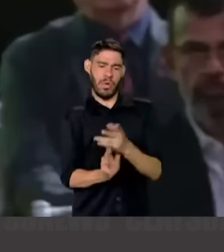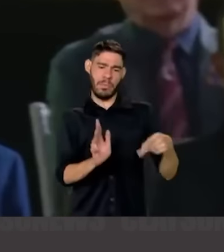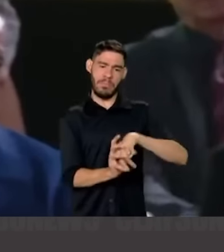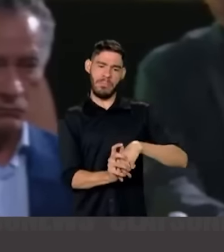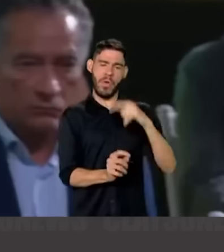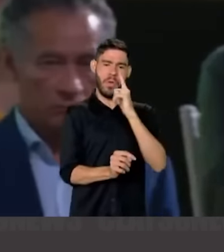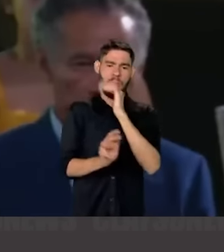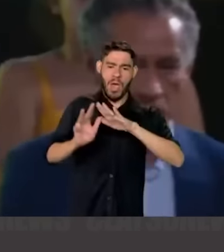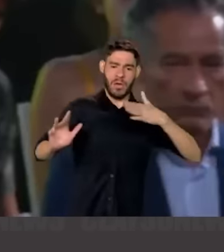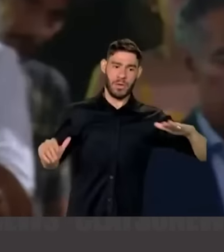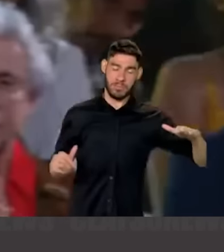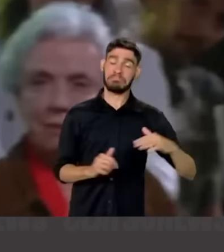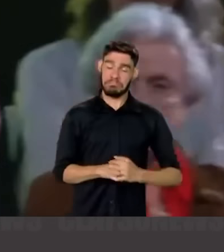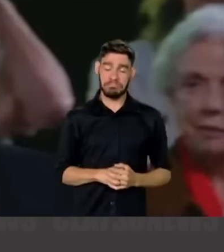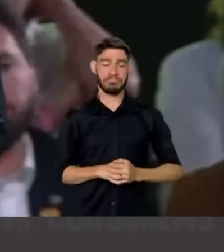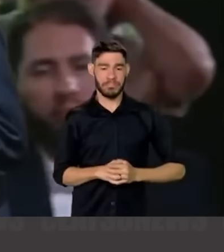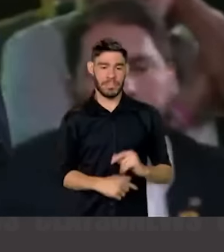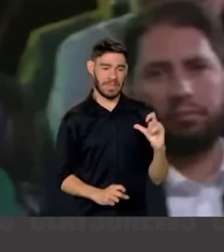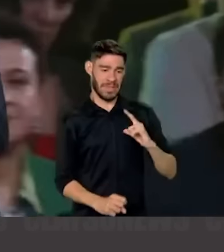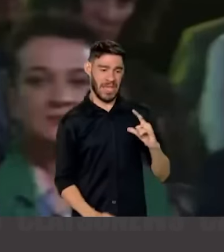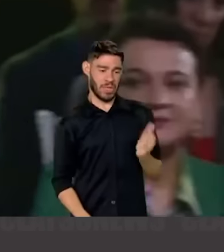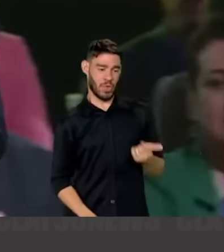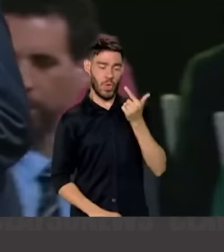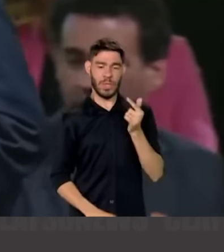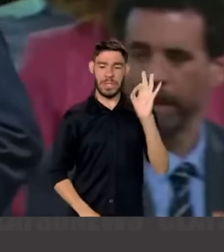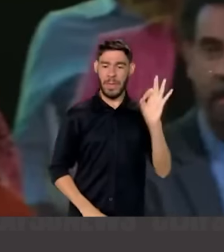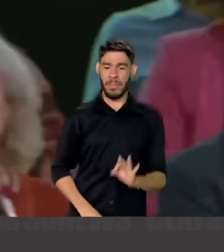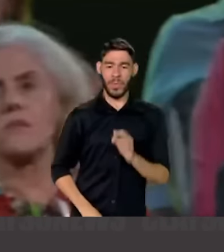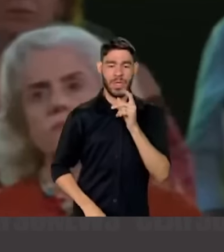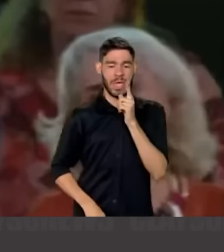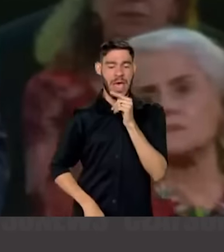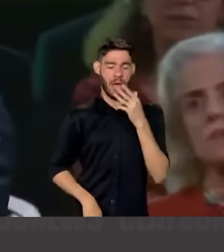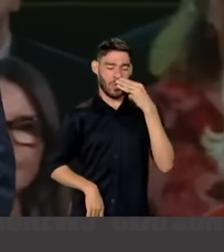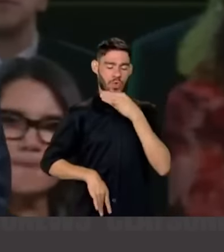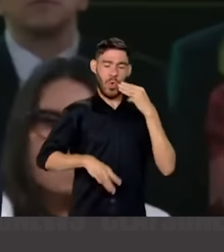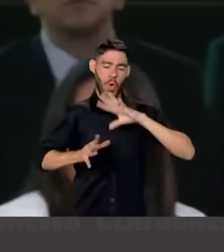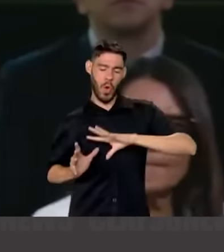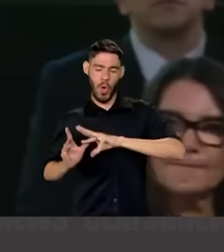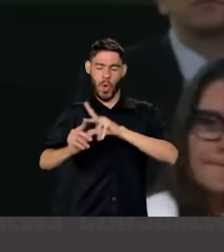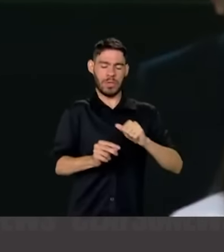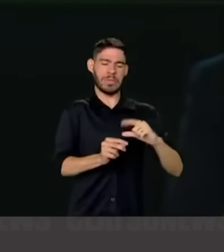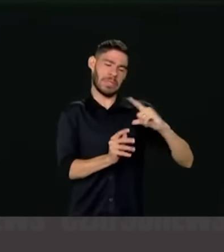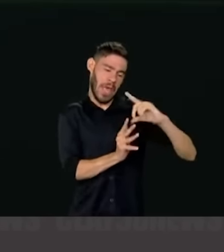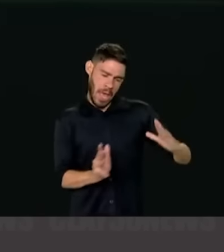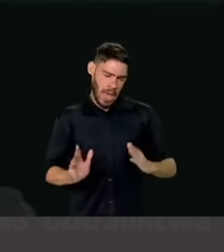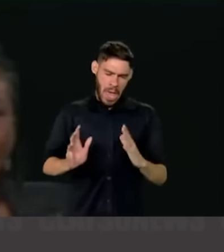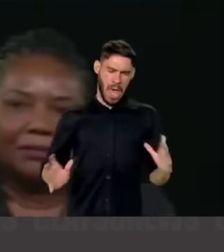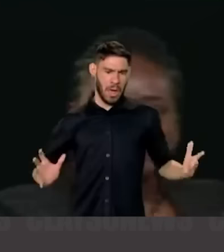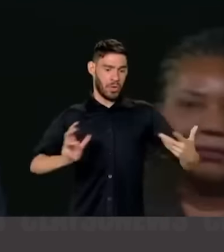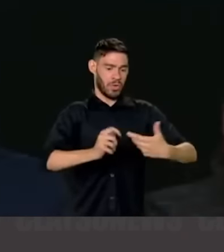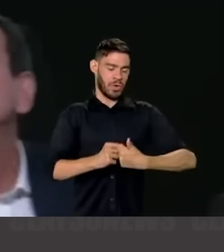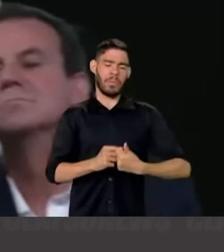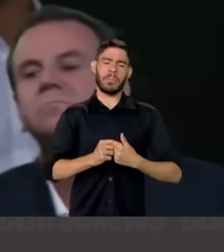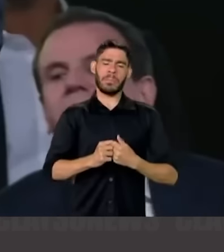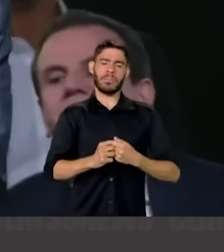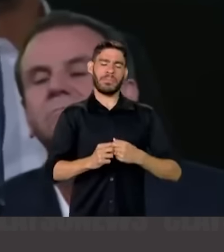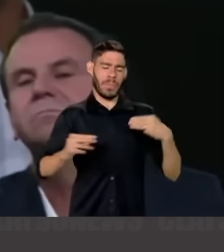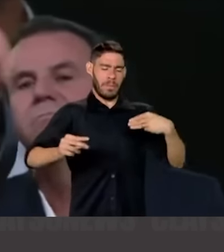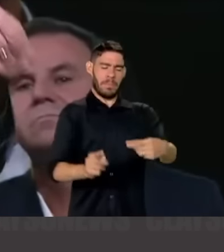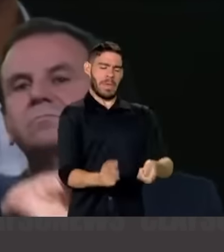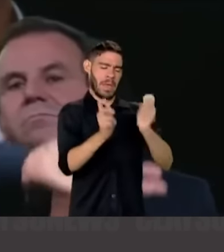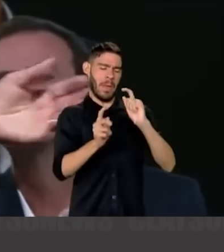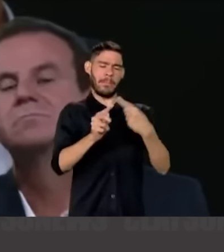marítima. Pois bem, nós temos 12% da água doce do mundo, temos rios extraordinários. E por que o Ministério da Pesca